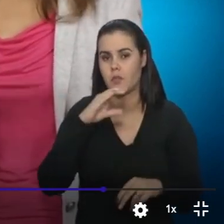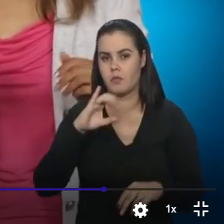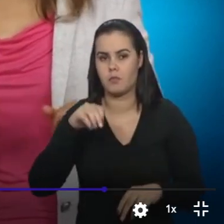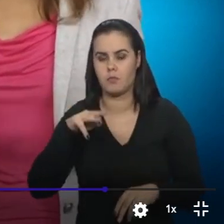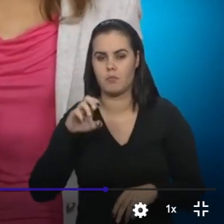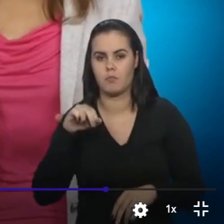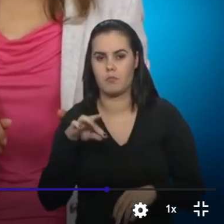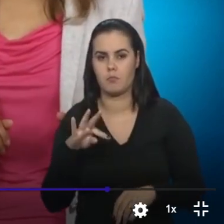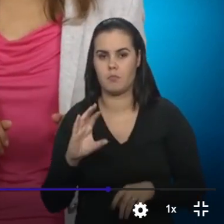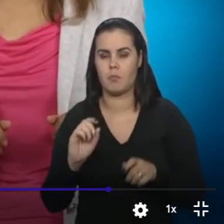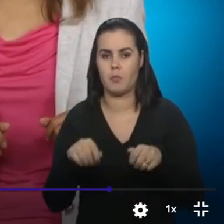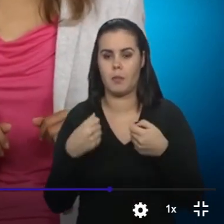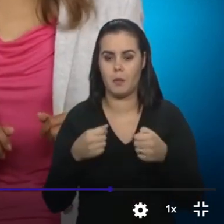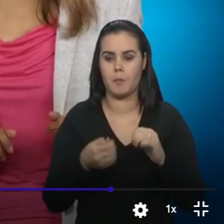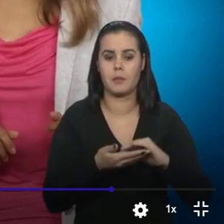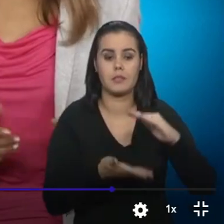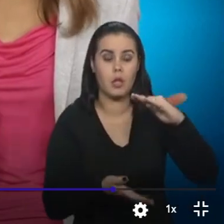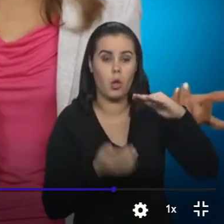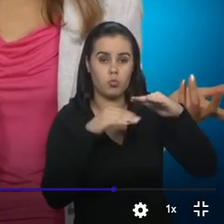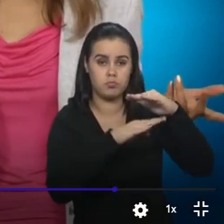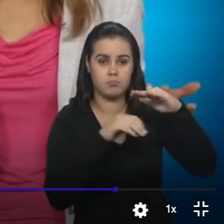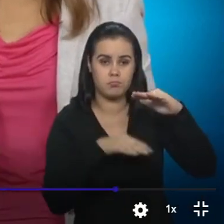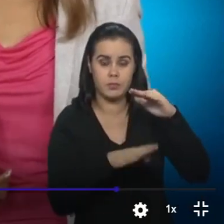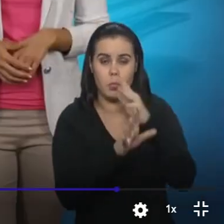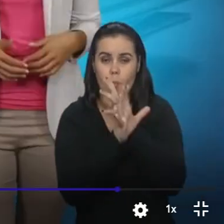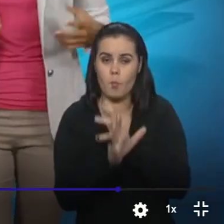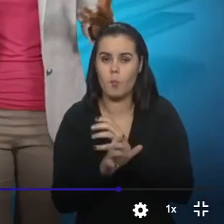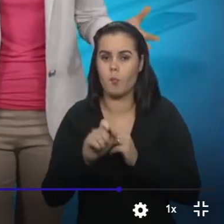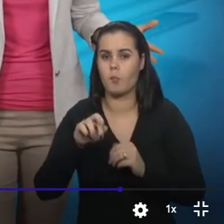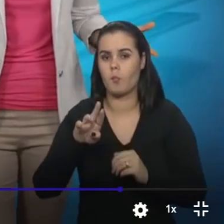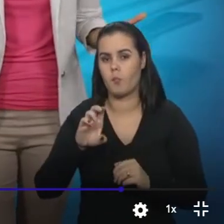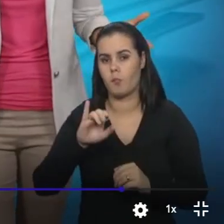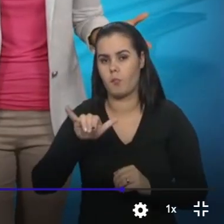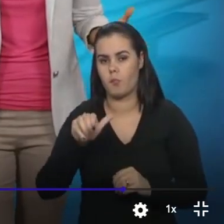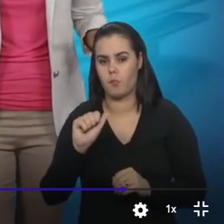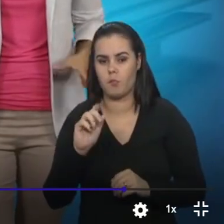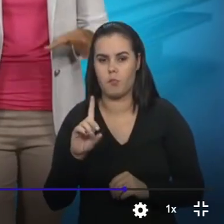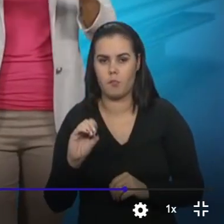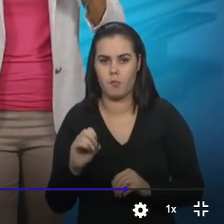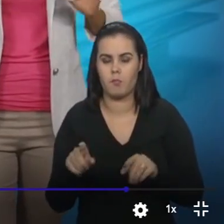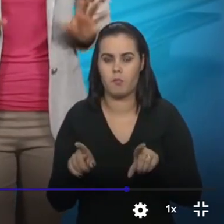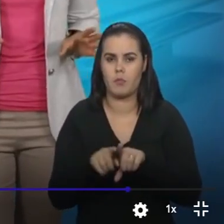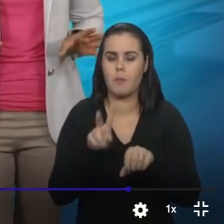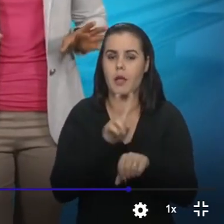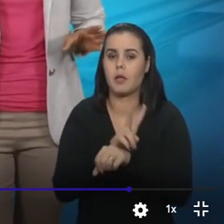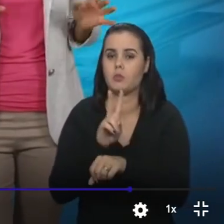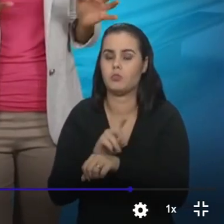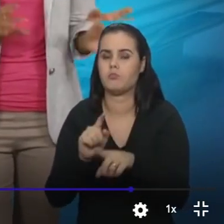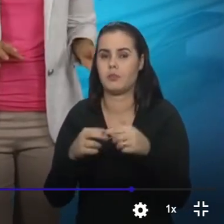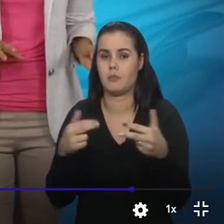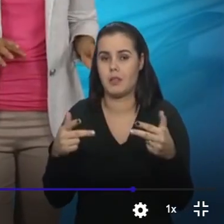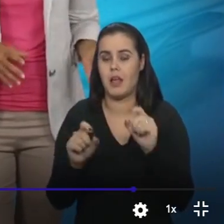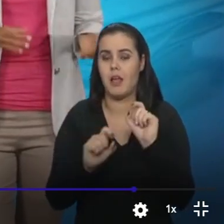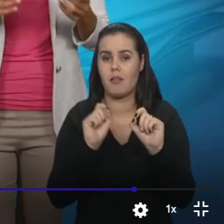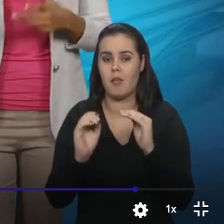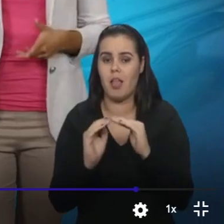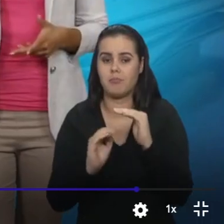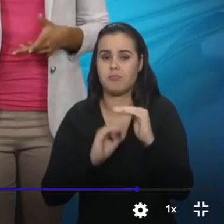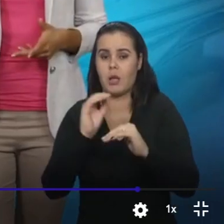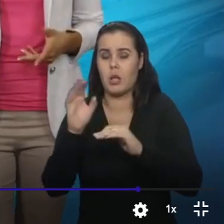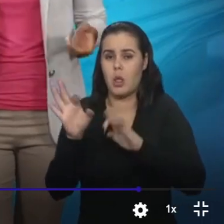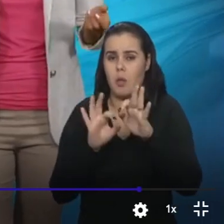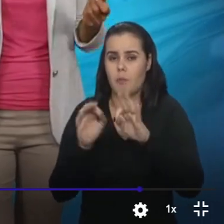exemplo, devem ser guardados em local seco e arejado. O cuidado com os materiais é o ponto alto de um planejamento, de